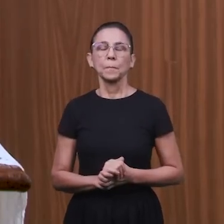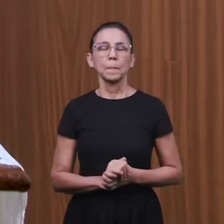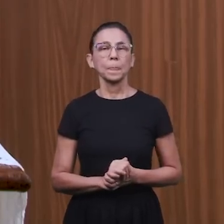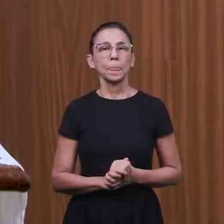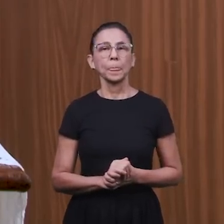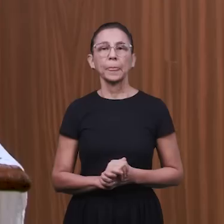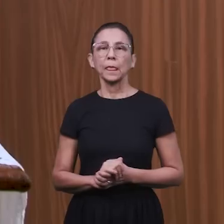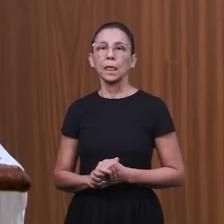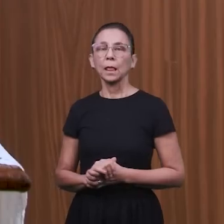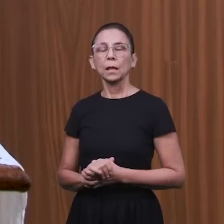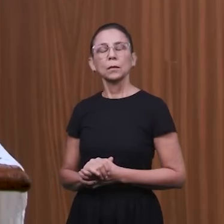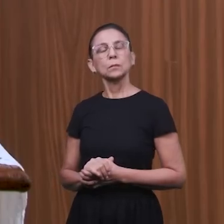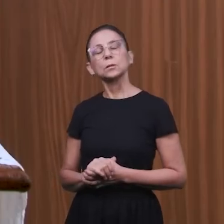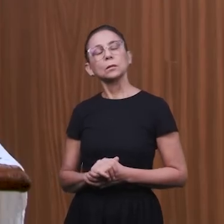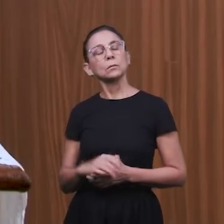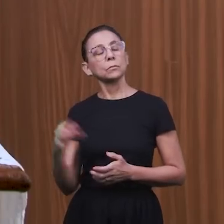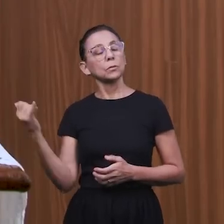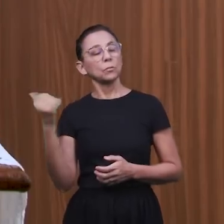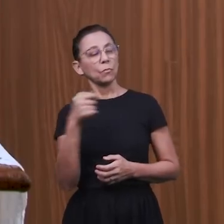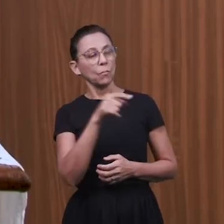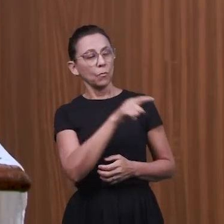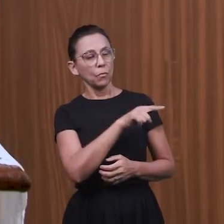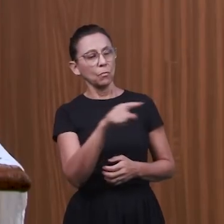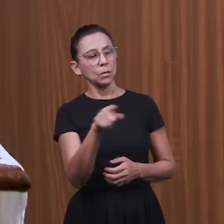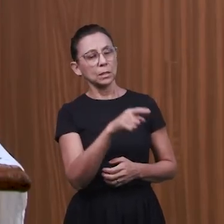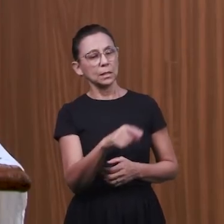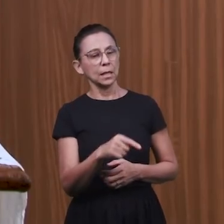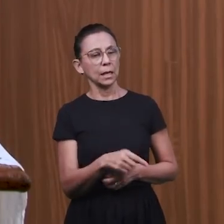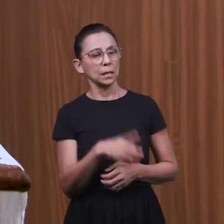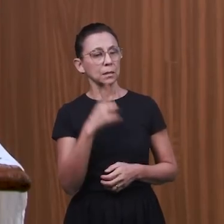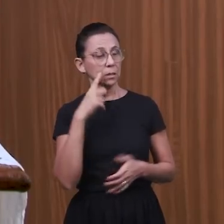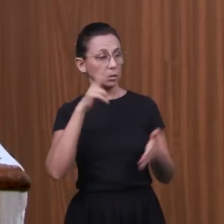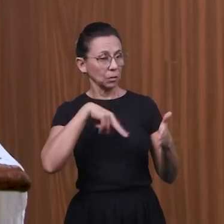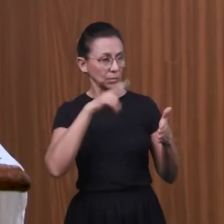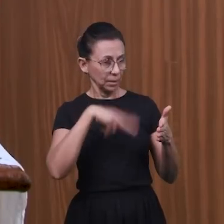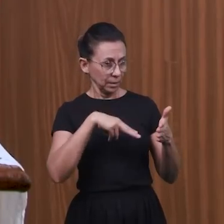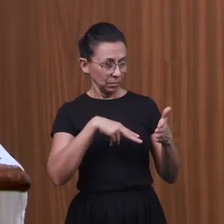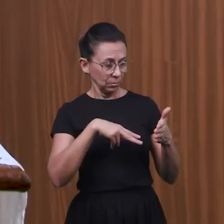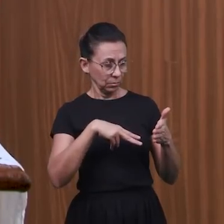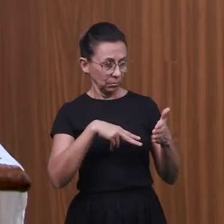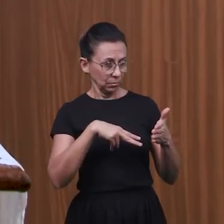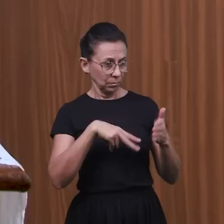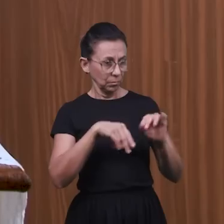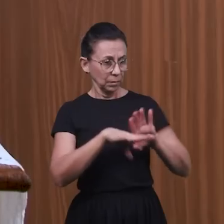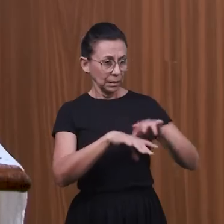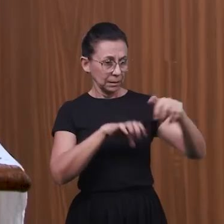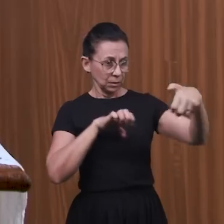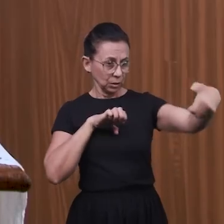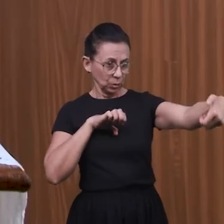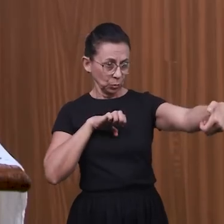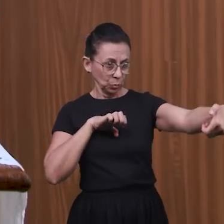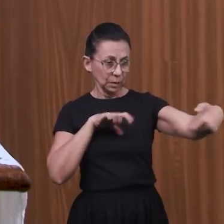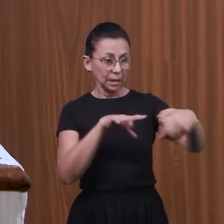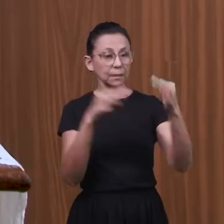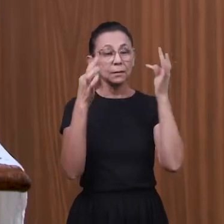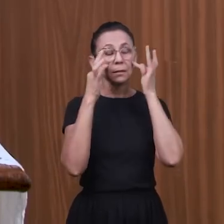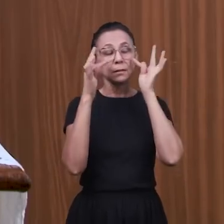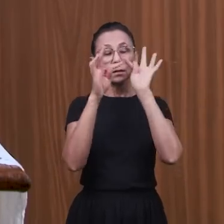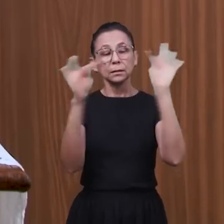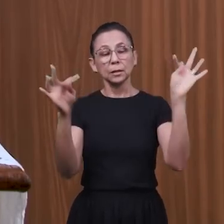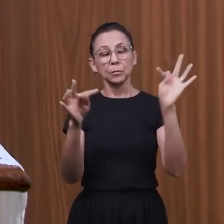que ele diz: vocês estão examinando as Escrituras porque elas testificam de mim. Elas, na